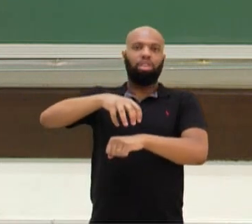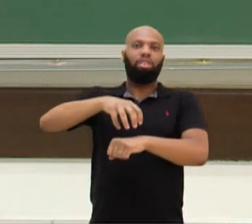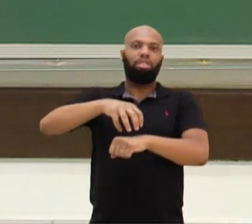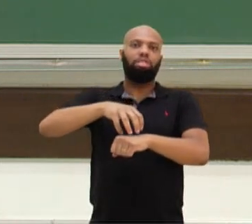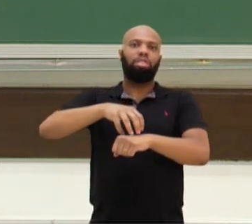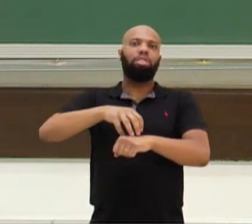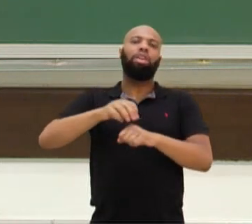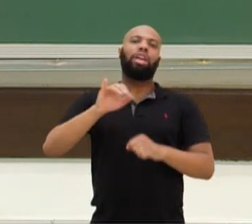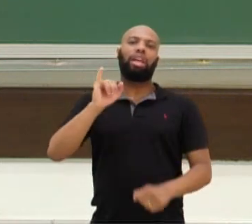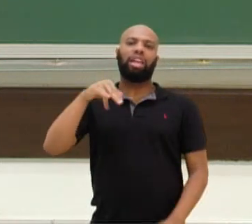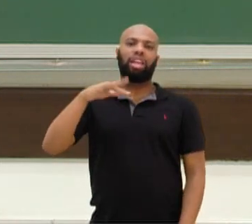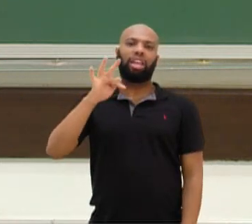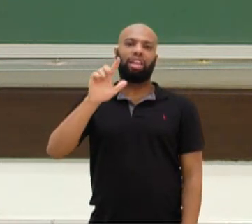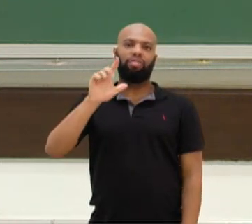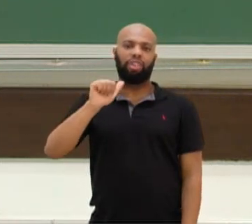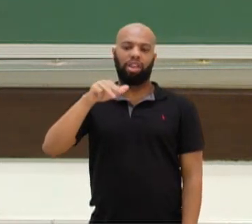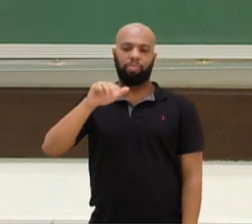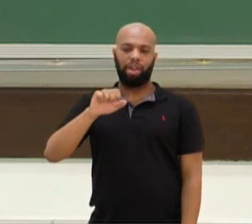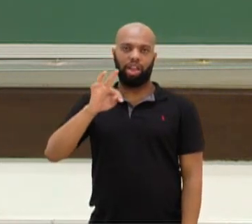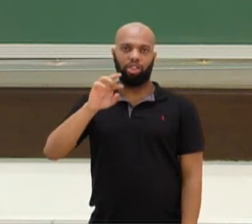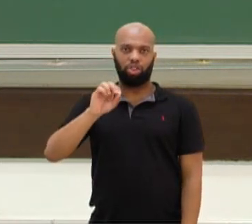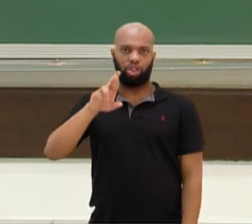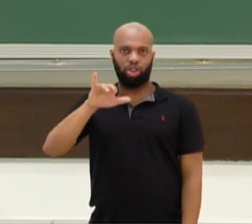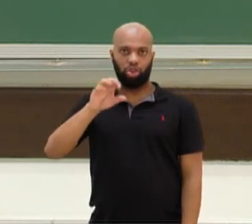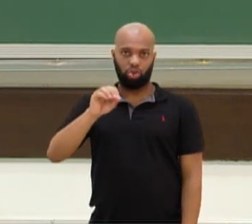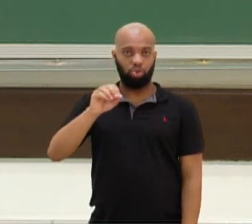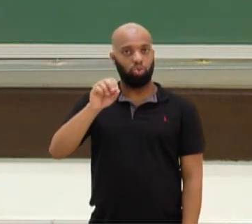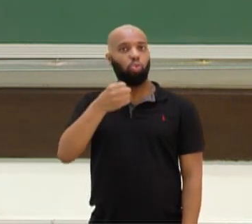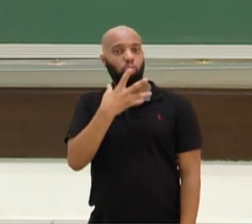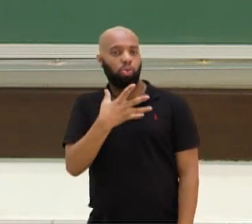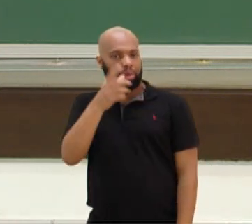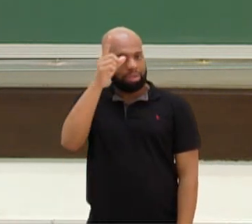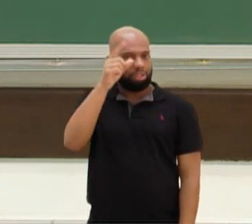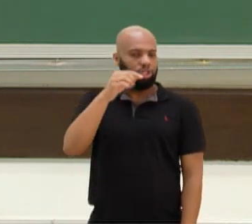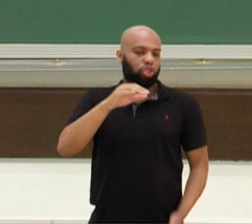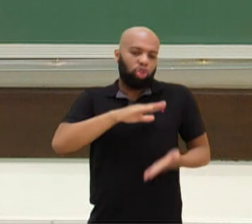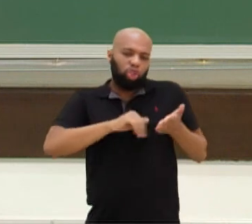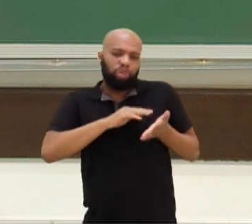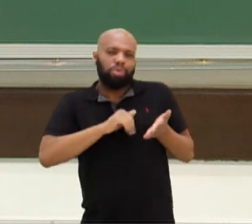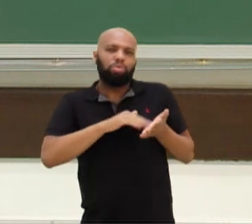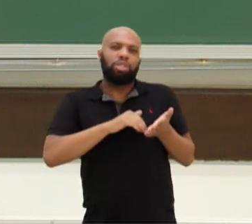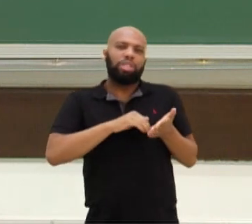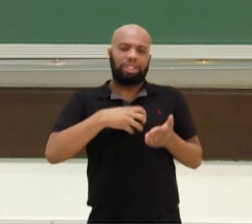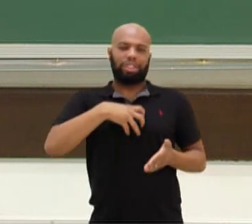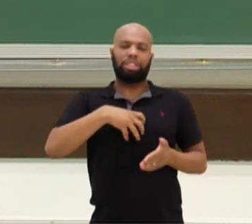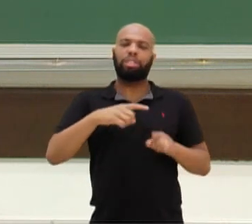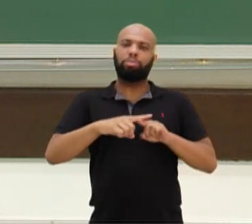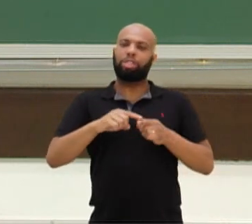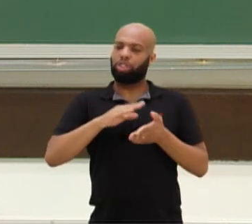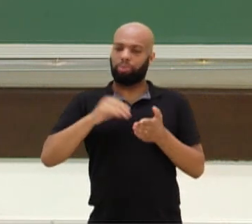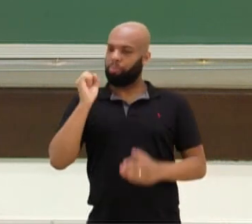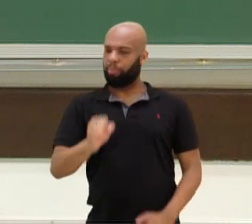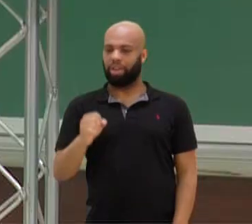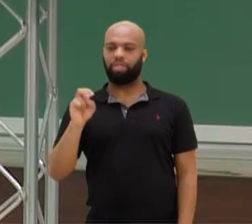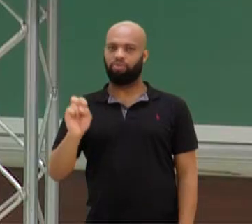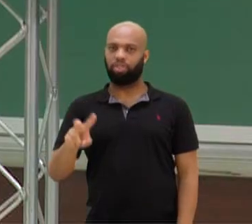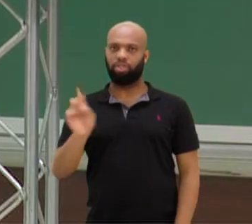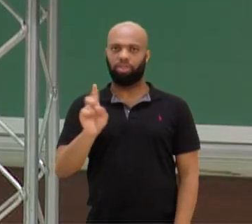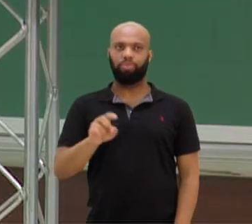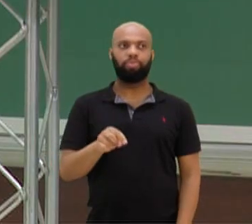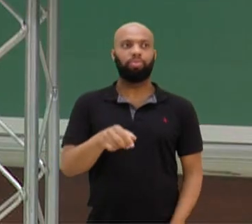até funcione para aliviar sintomas, mas ele não mata o vírus. Repouso, bastante ingestão de